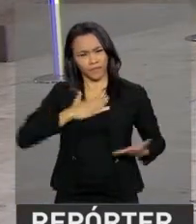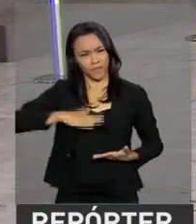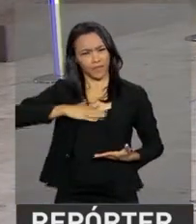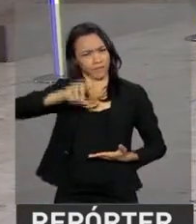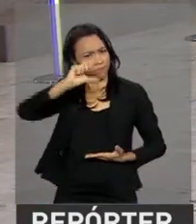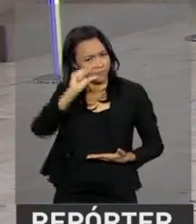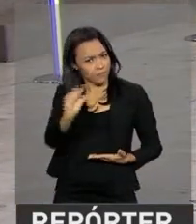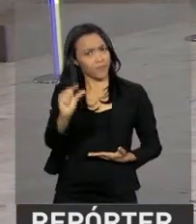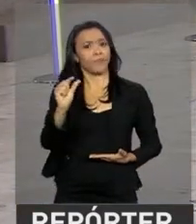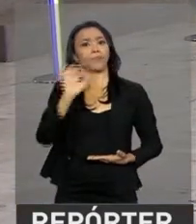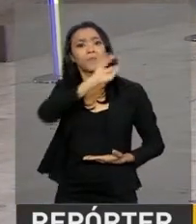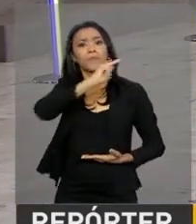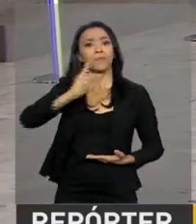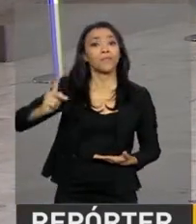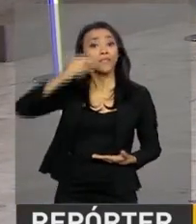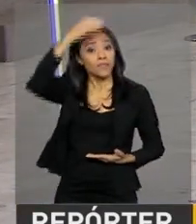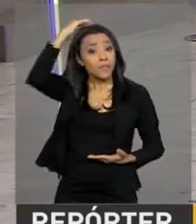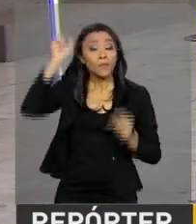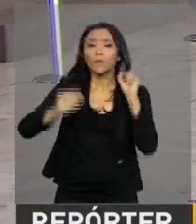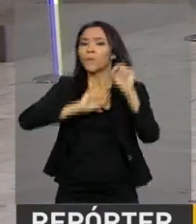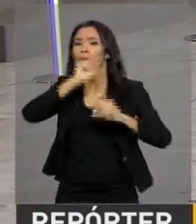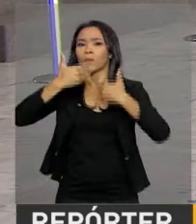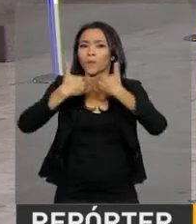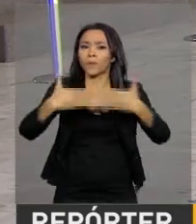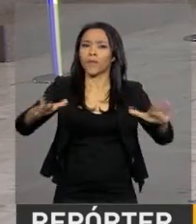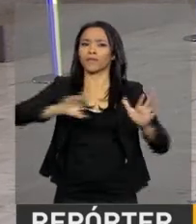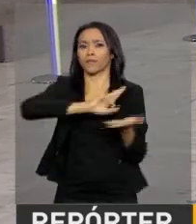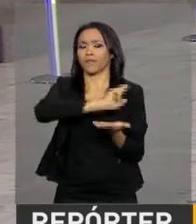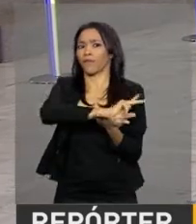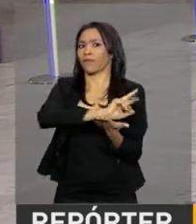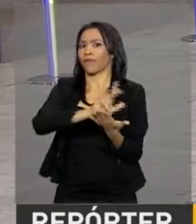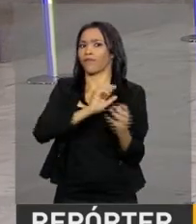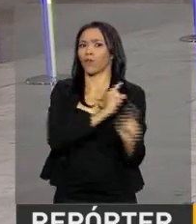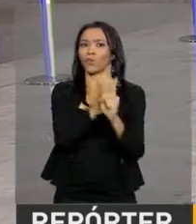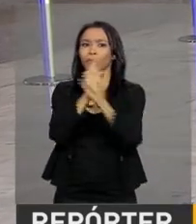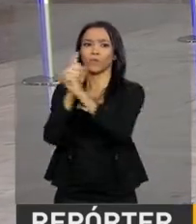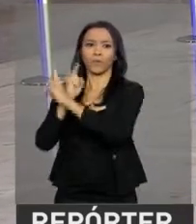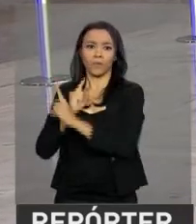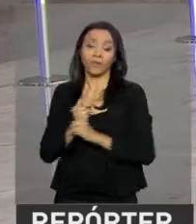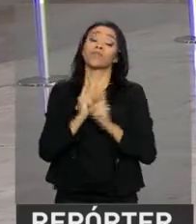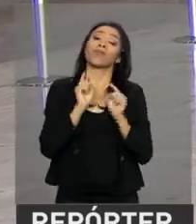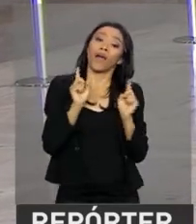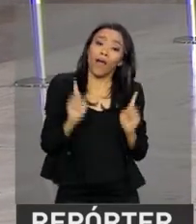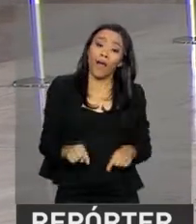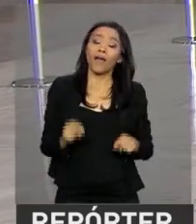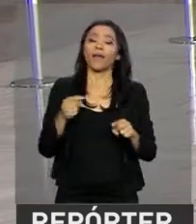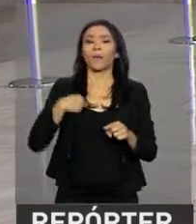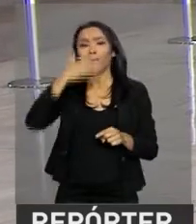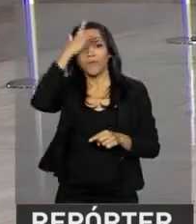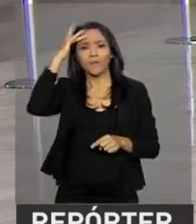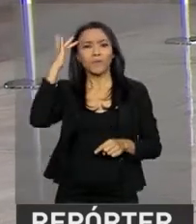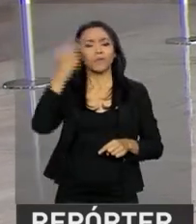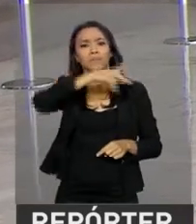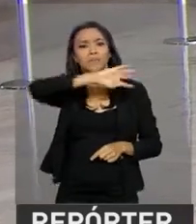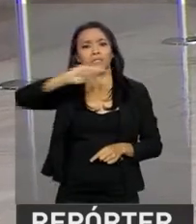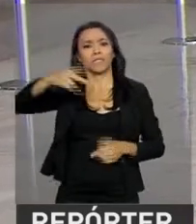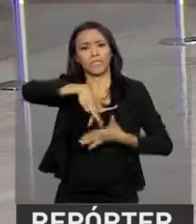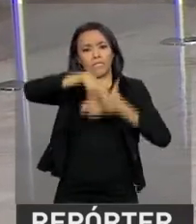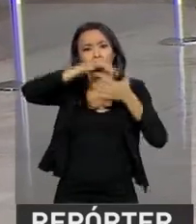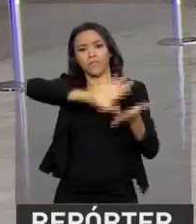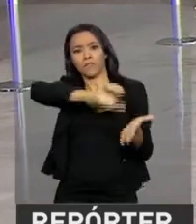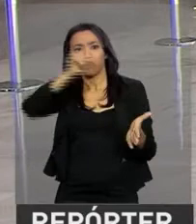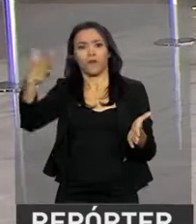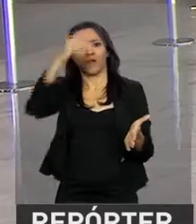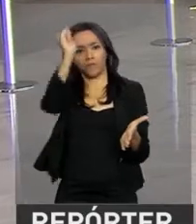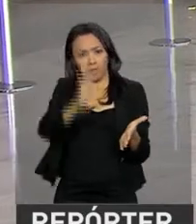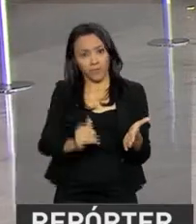pouco, então, o presidente Michel Temer dá início a uma série de encontros que vai manter com lideranças estrangeiras aqui no Palácio do Planalto pela